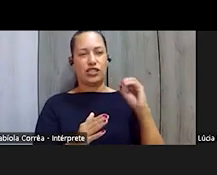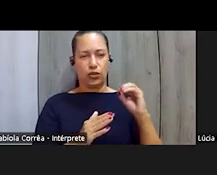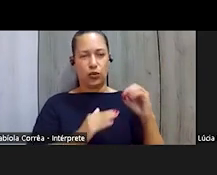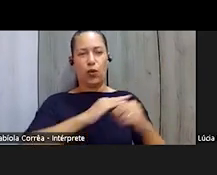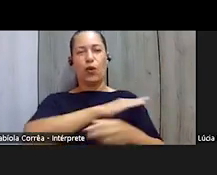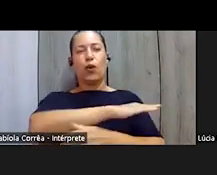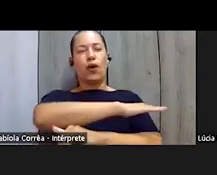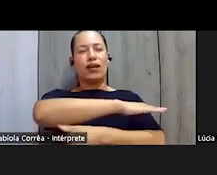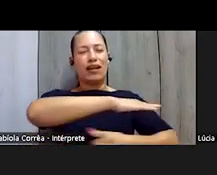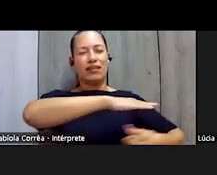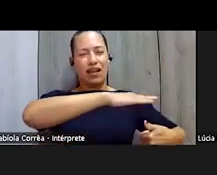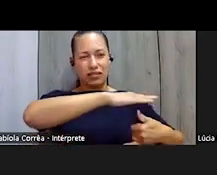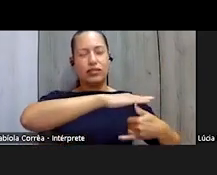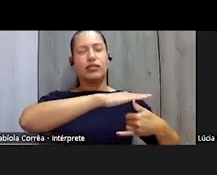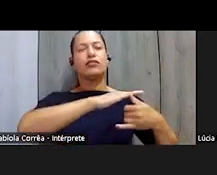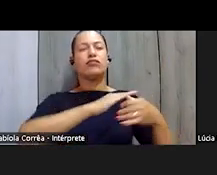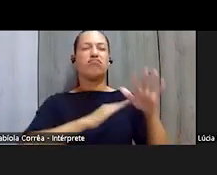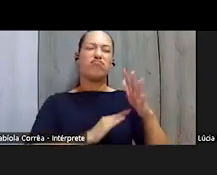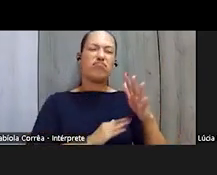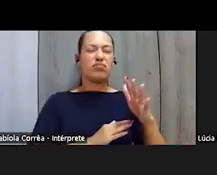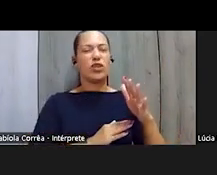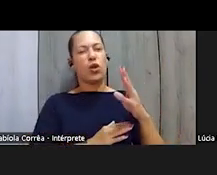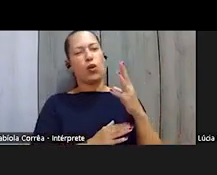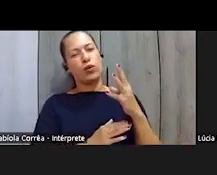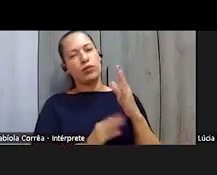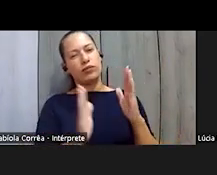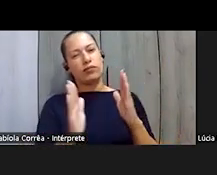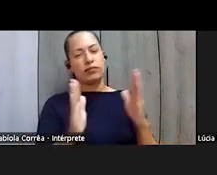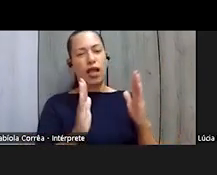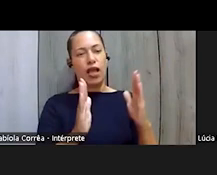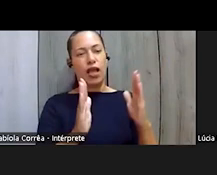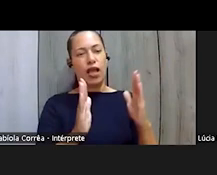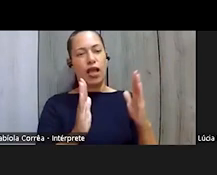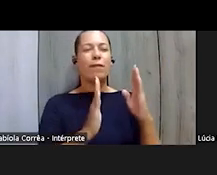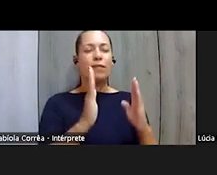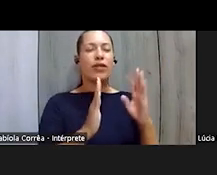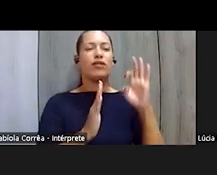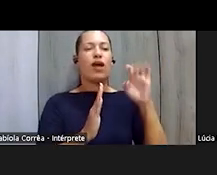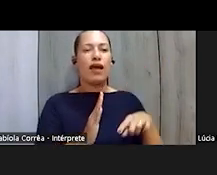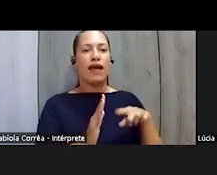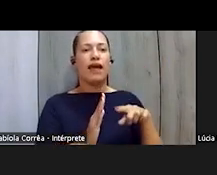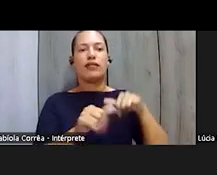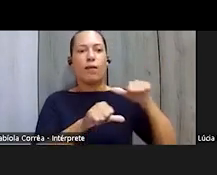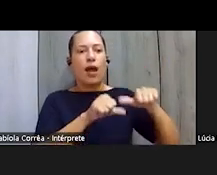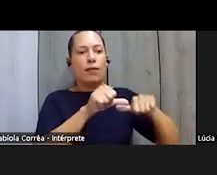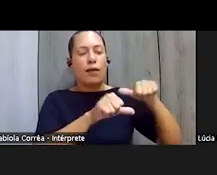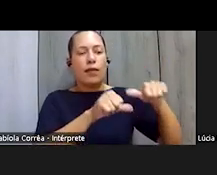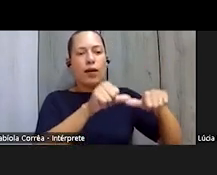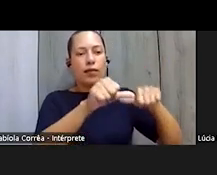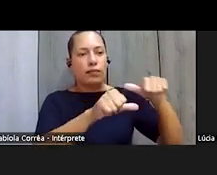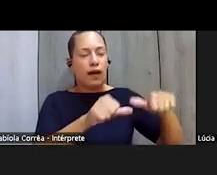e 66 bilhões de anos atrás, que é um momento assim de muitas transformações ambientais, de